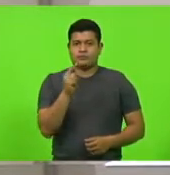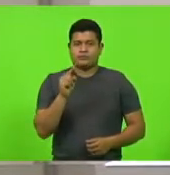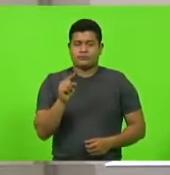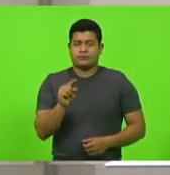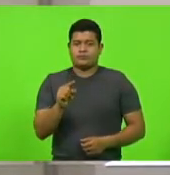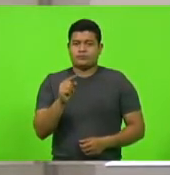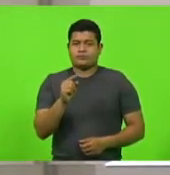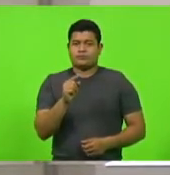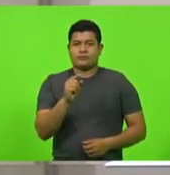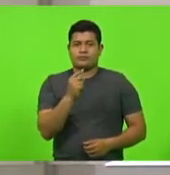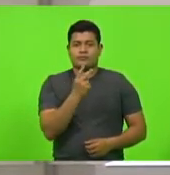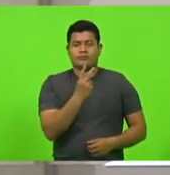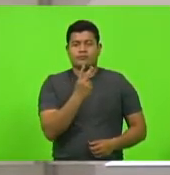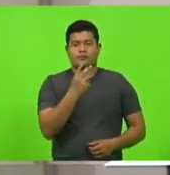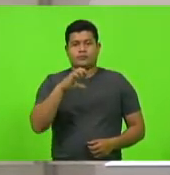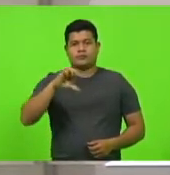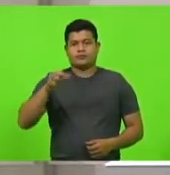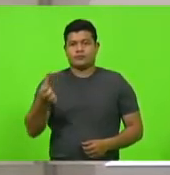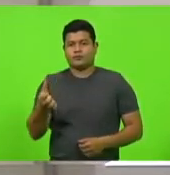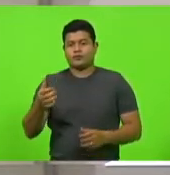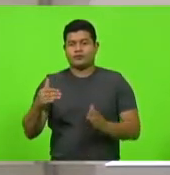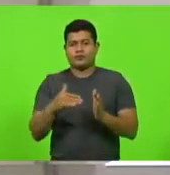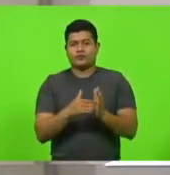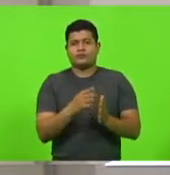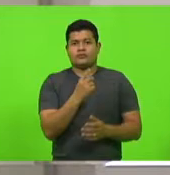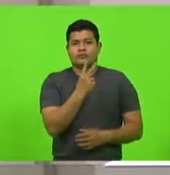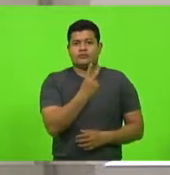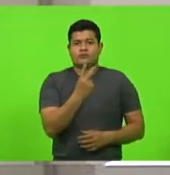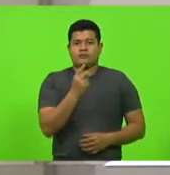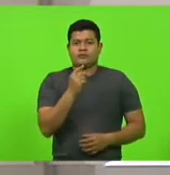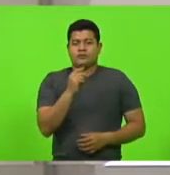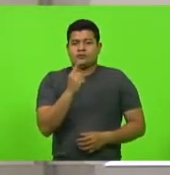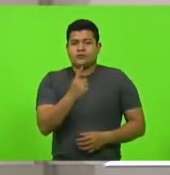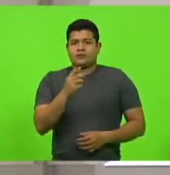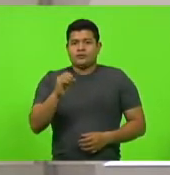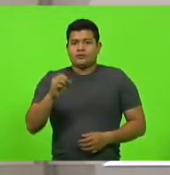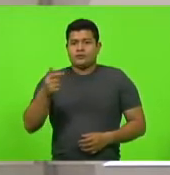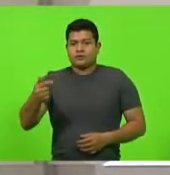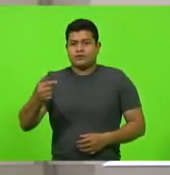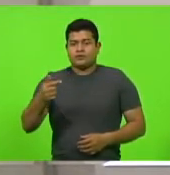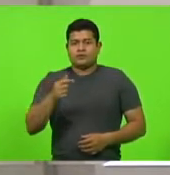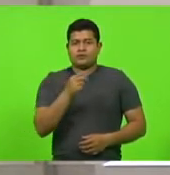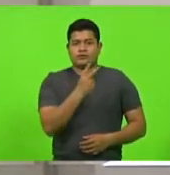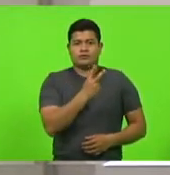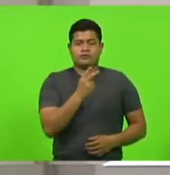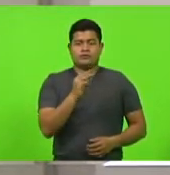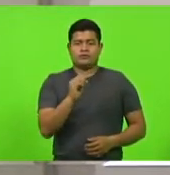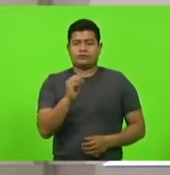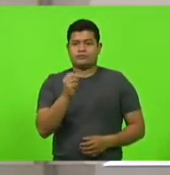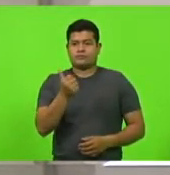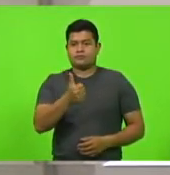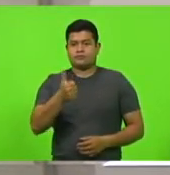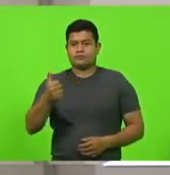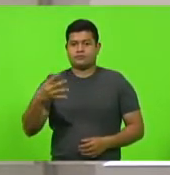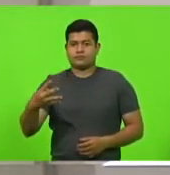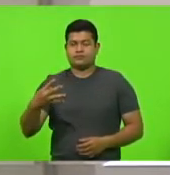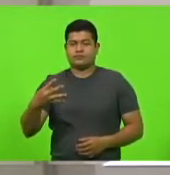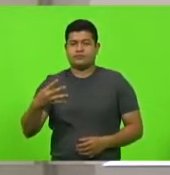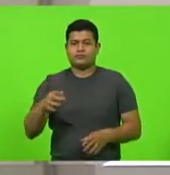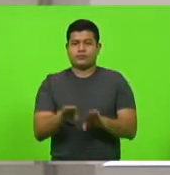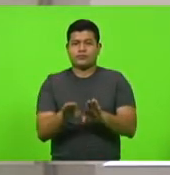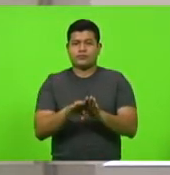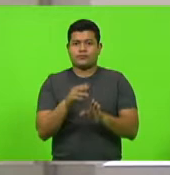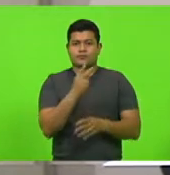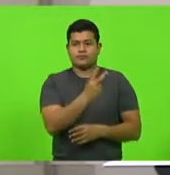2.102 a 2.105, 2.107 a 2.114 e